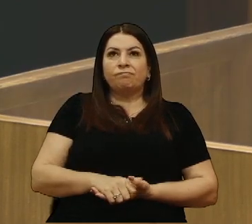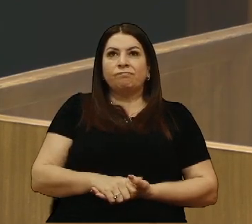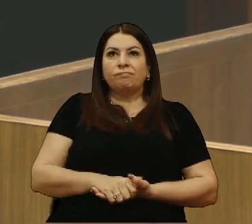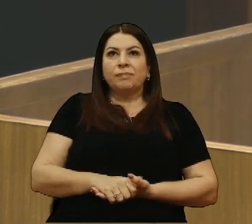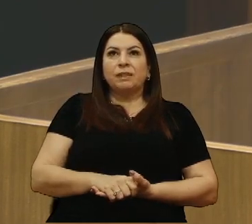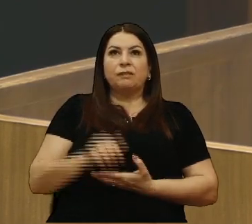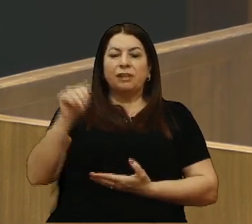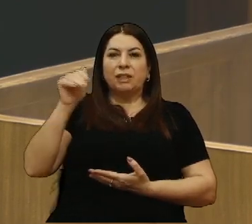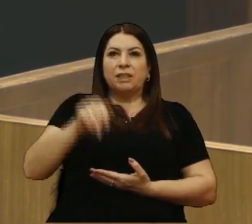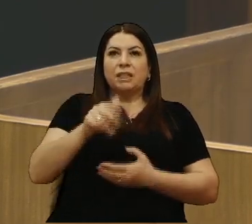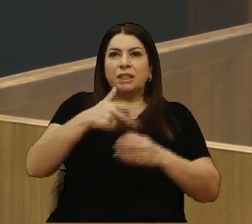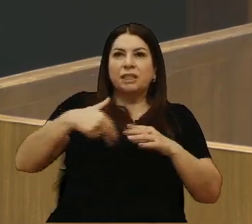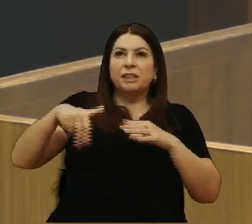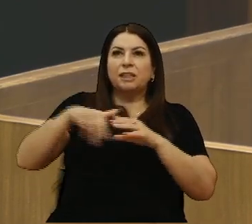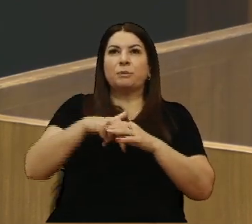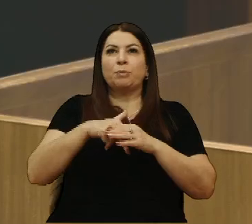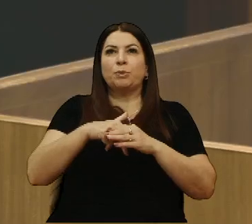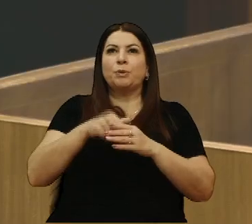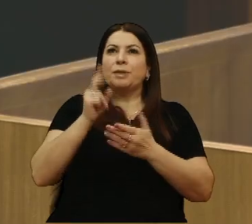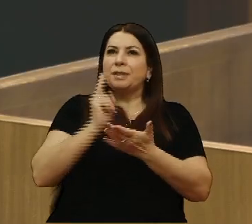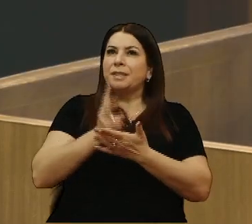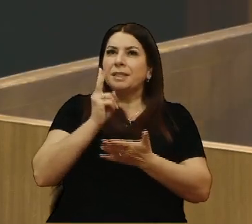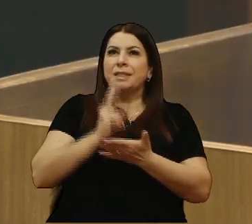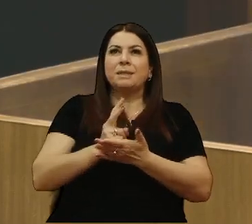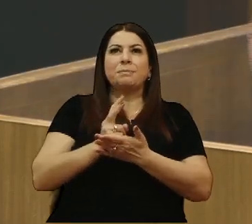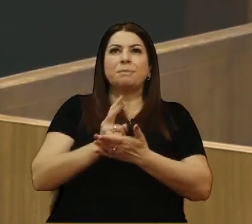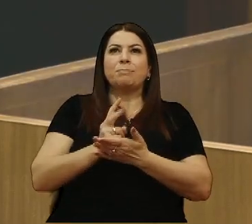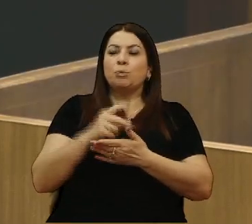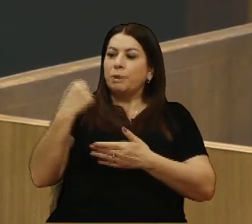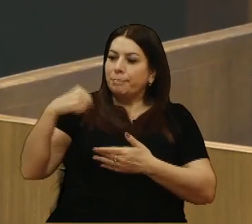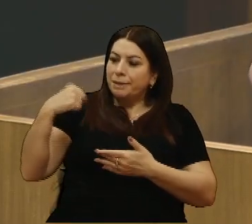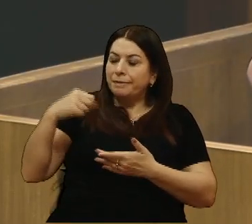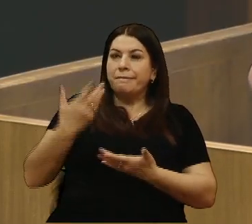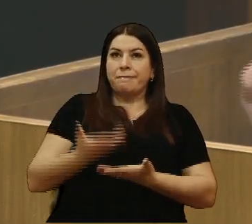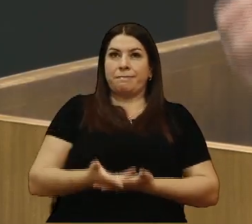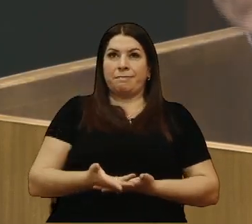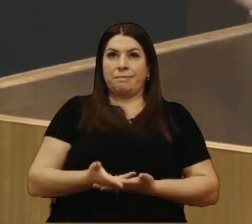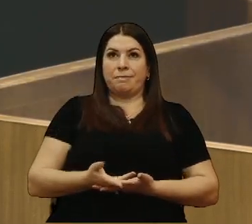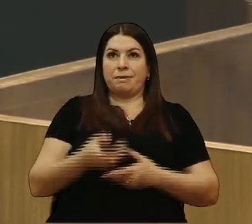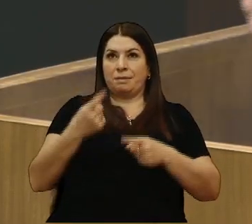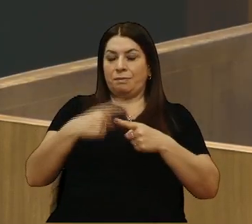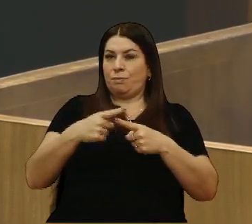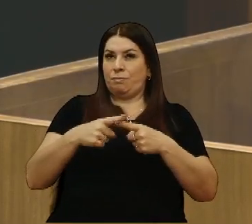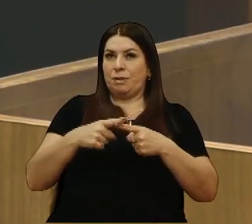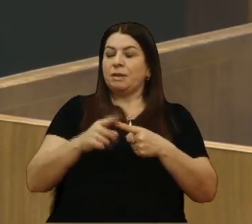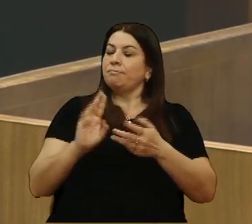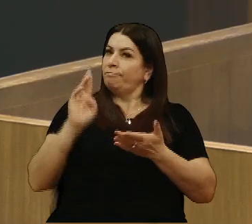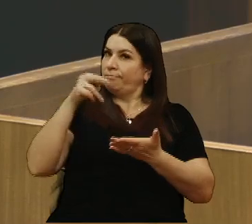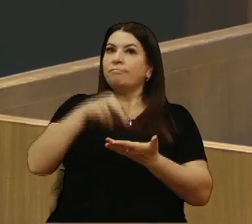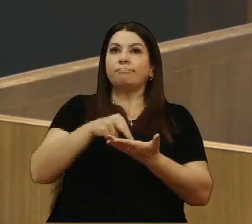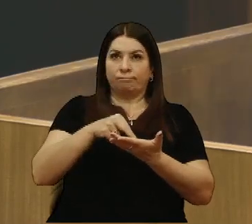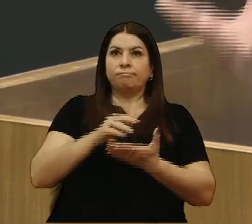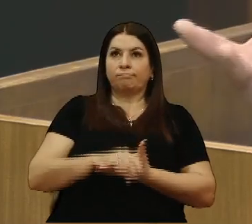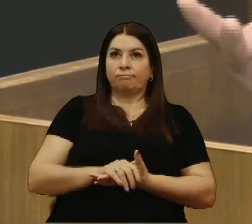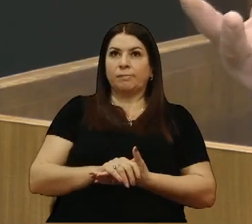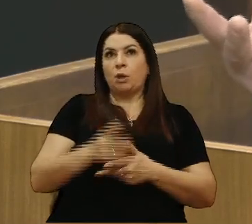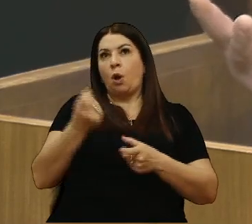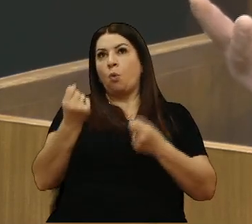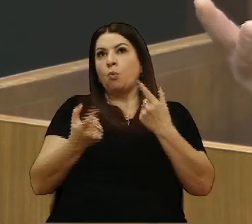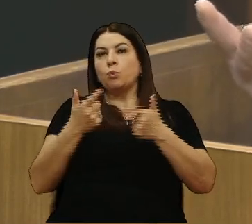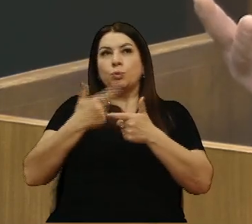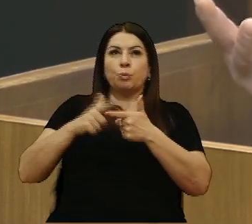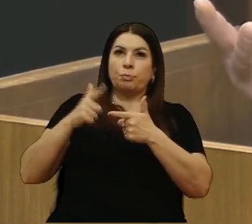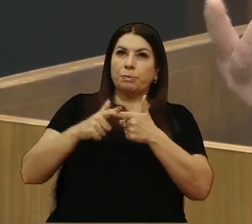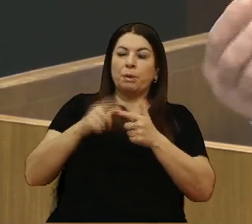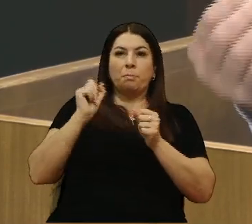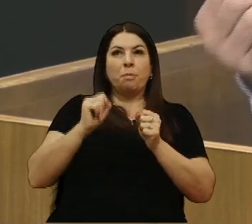Venho aqui nessa tribuna sempre que é extremamente necessário, porque realmente, alguns problemas a